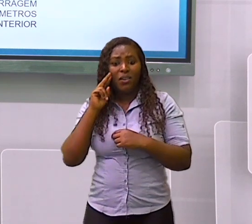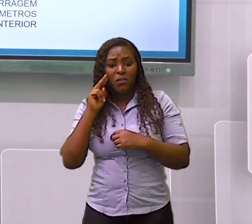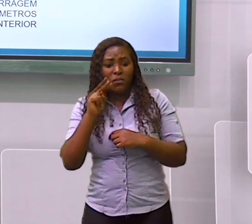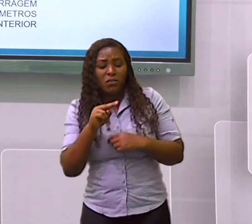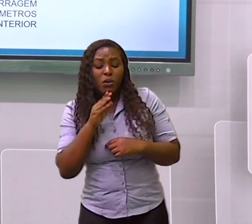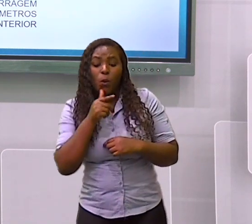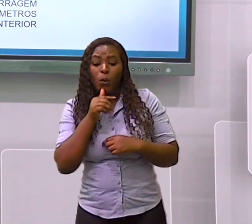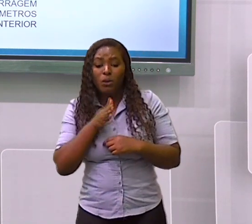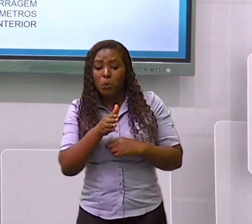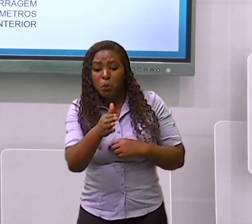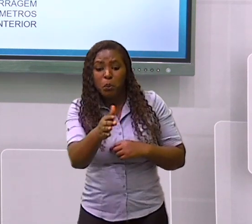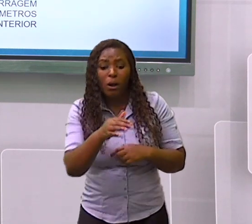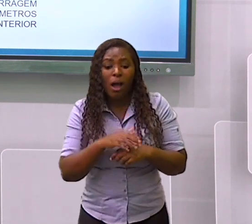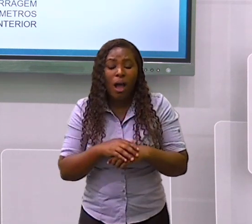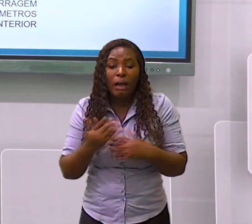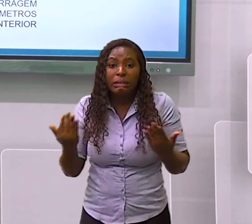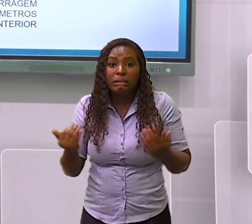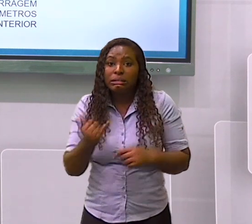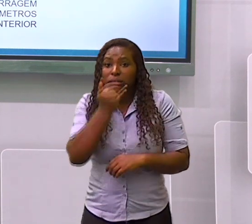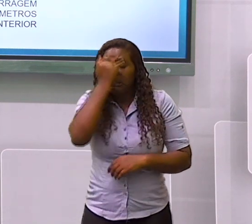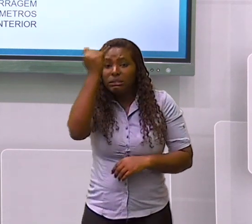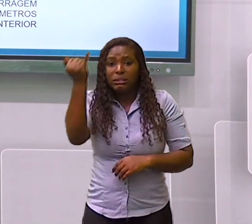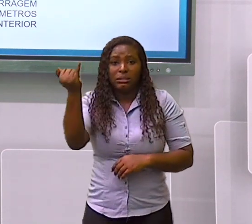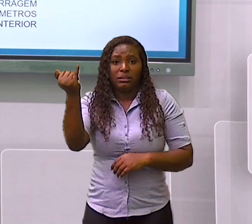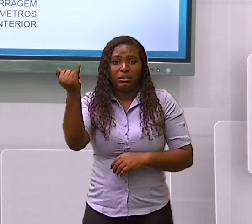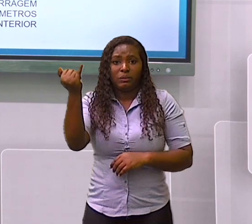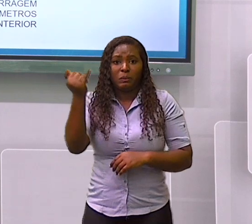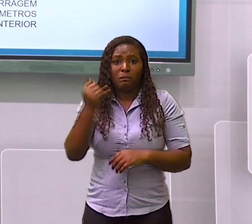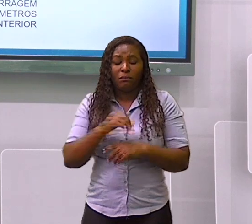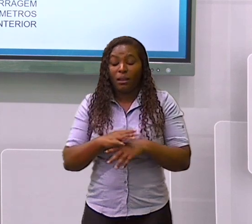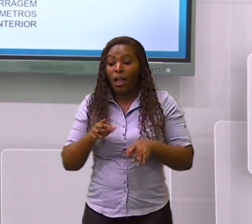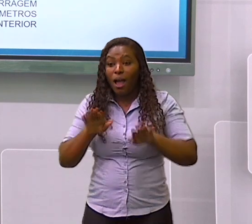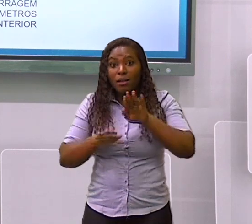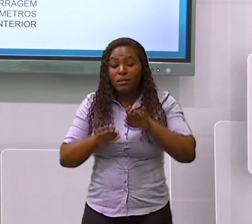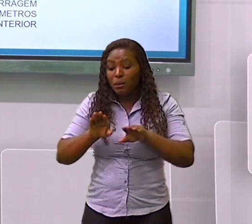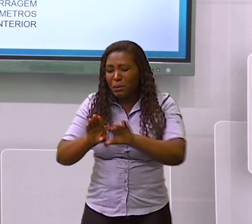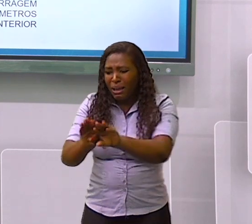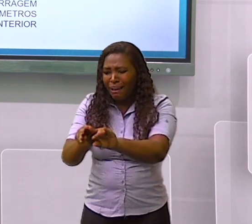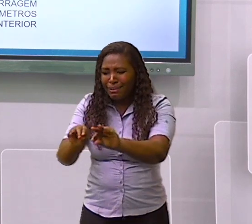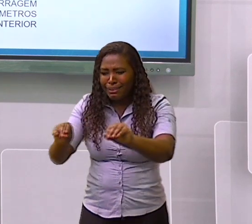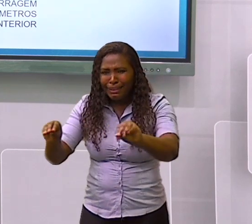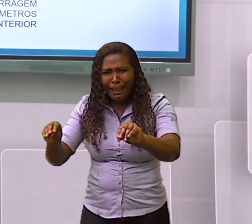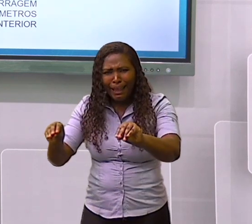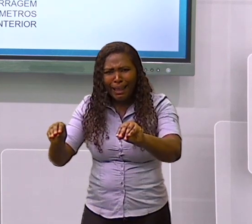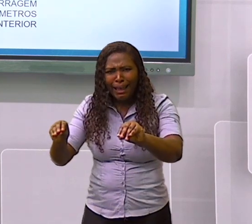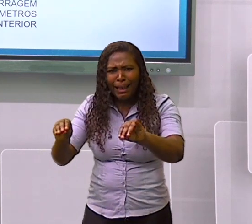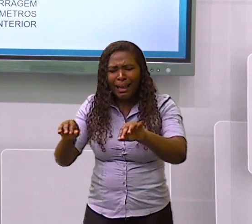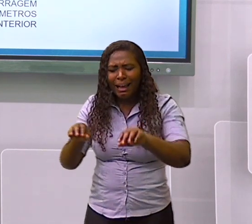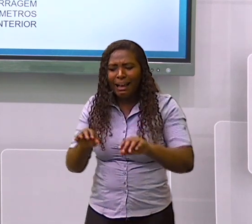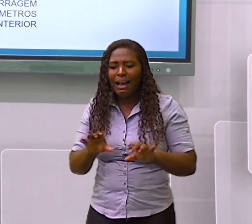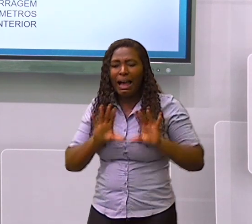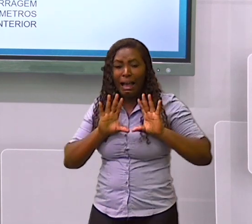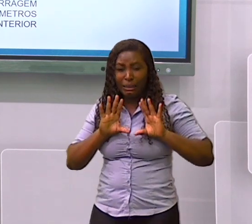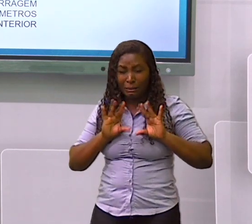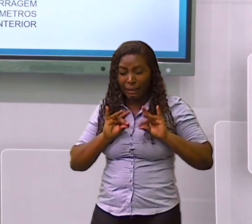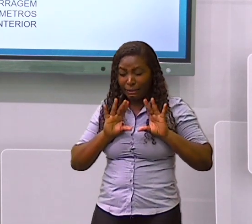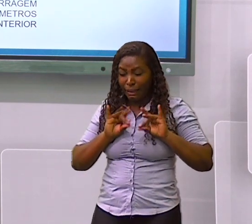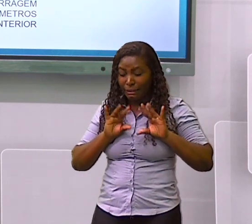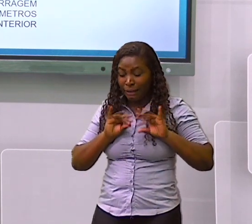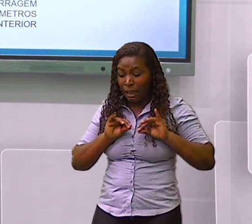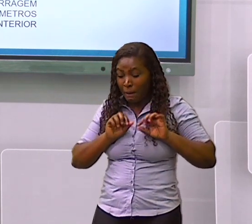afetadas. Mais de 2.000 hectares de terras ficaram inundadas e inutilizadas para o